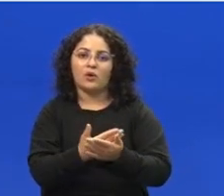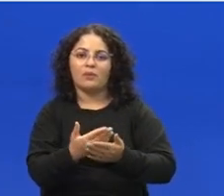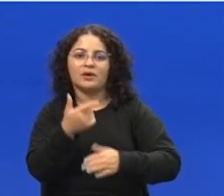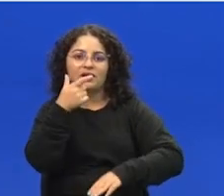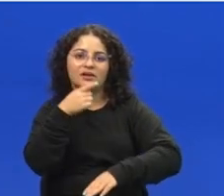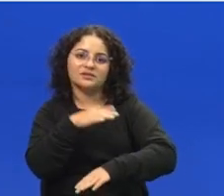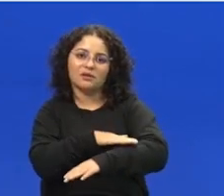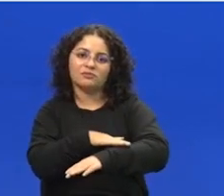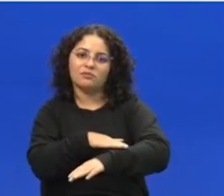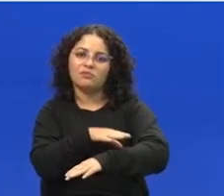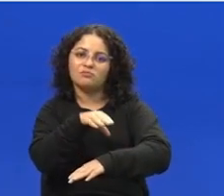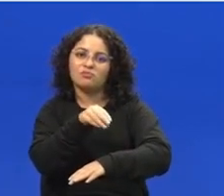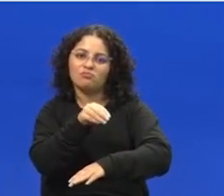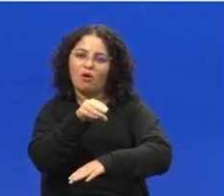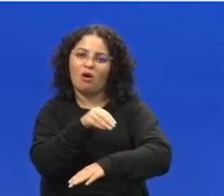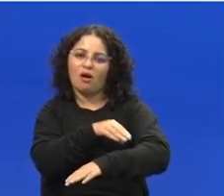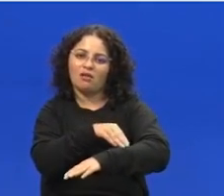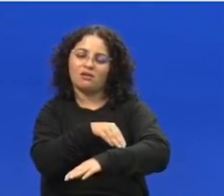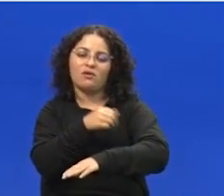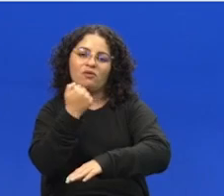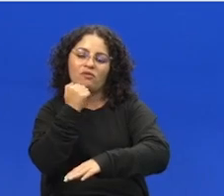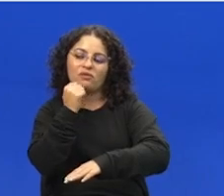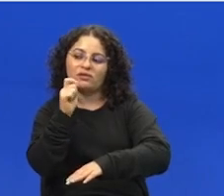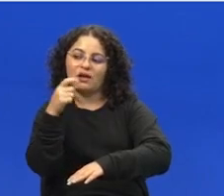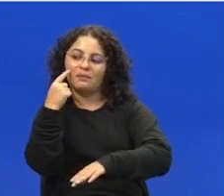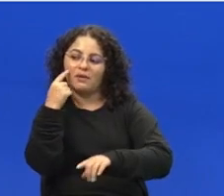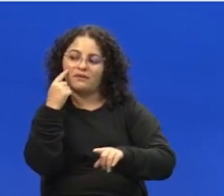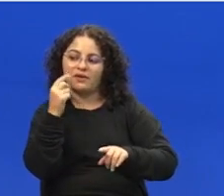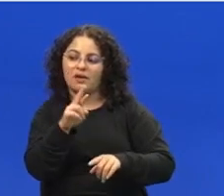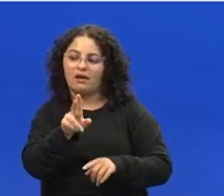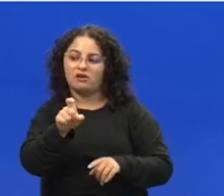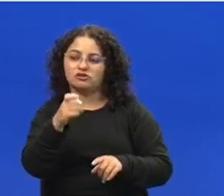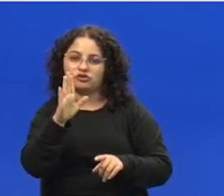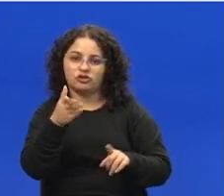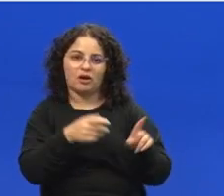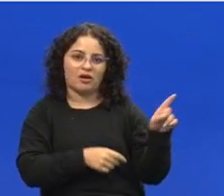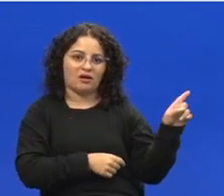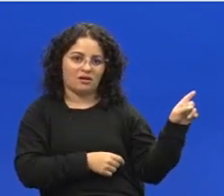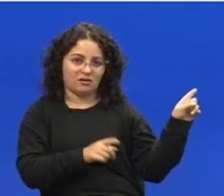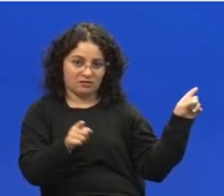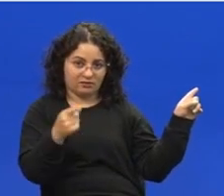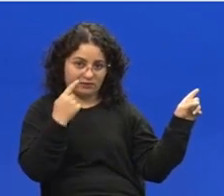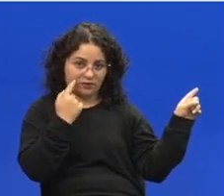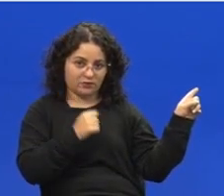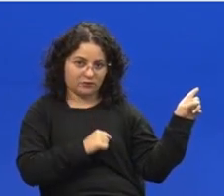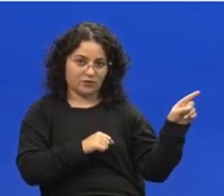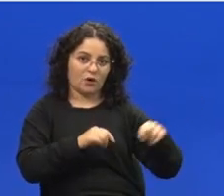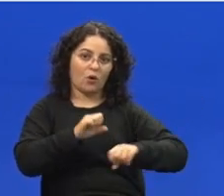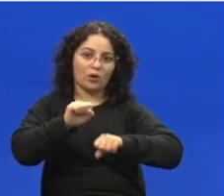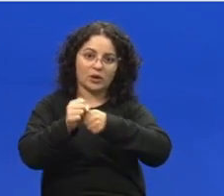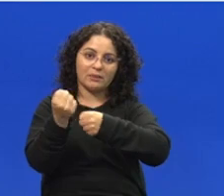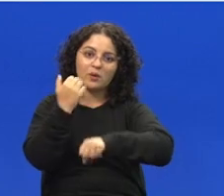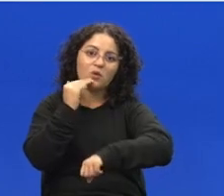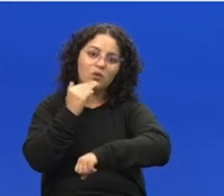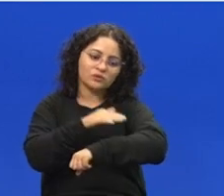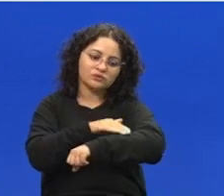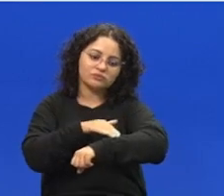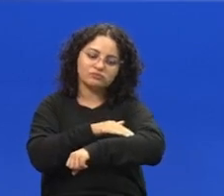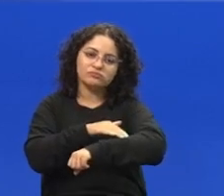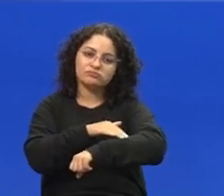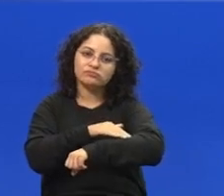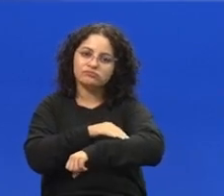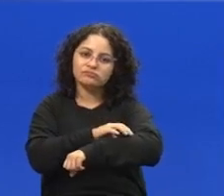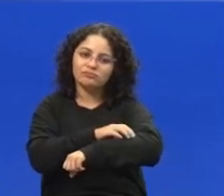mole e esse calo mole já é mostrado na incidência radiográfica, direcionando o